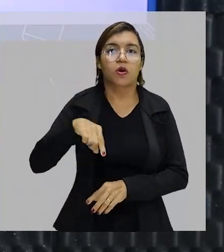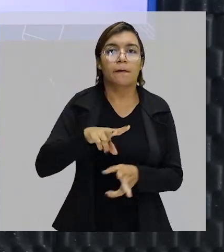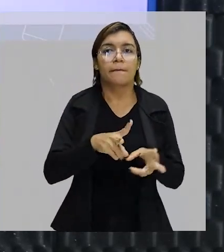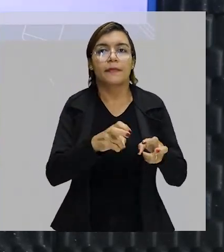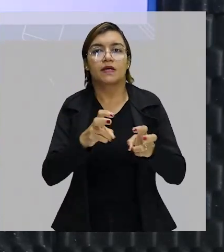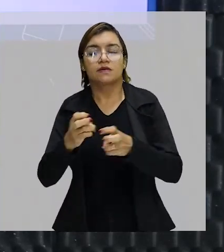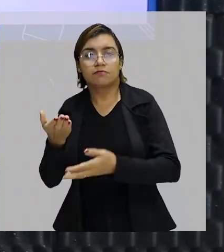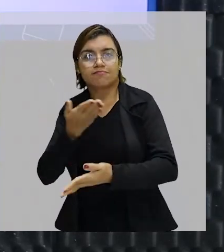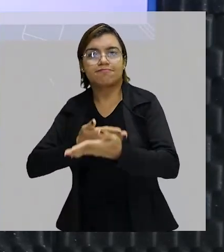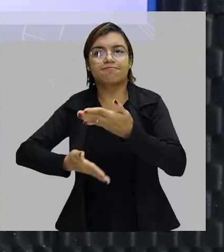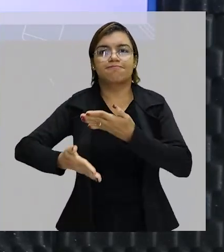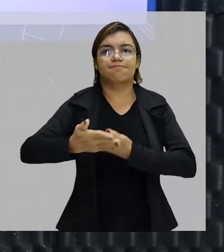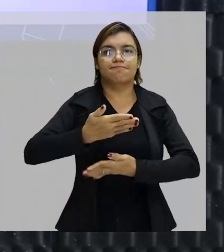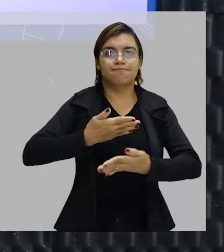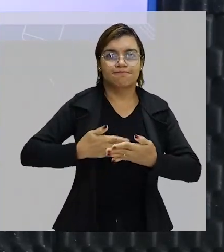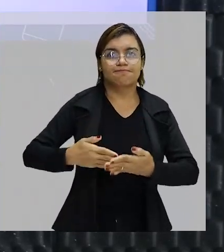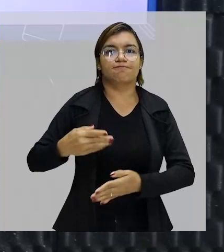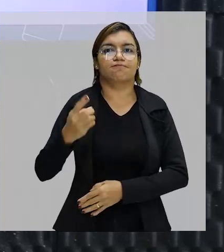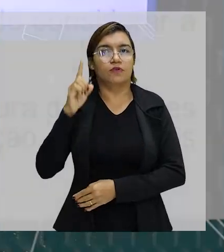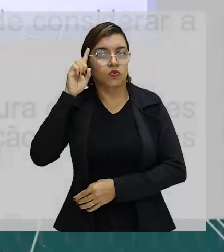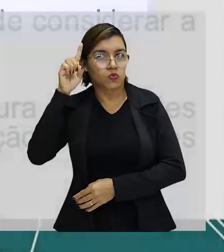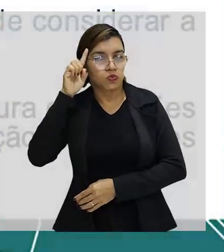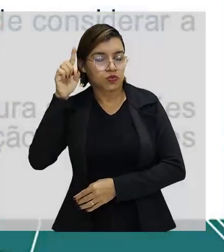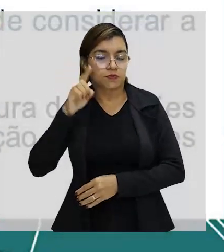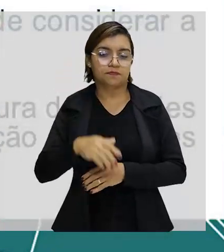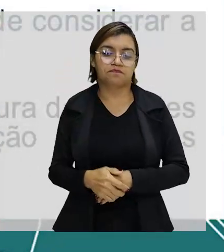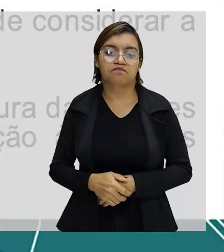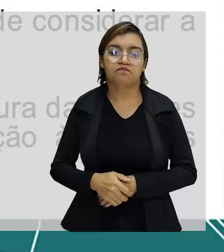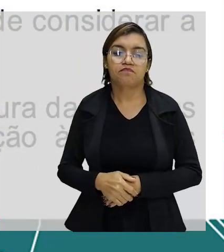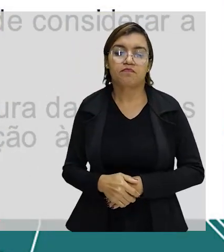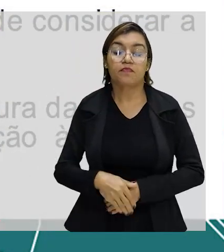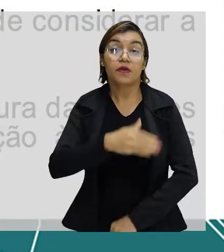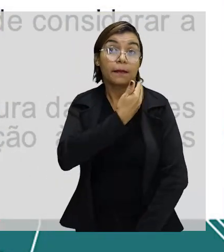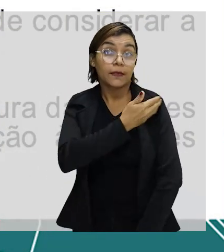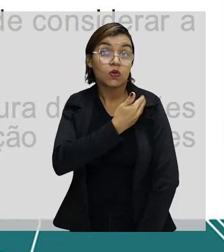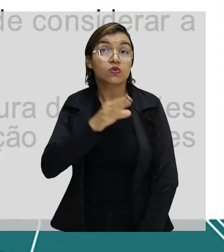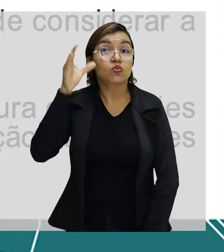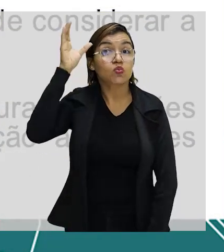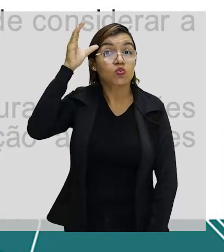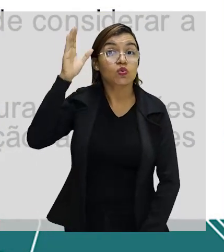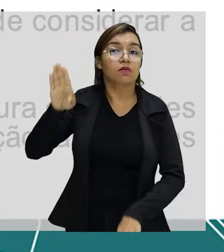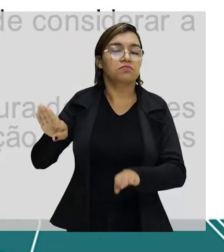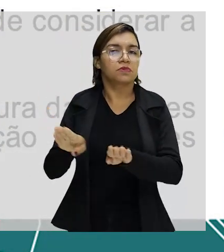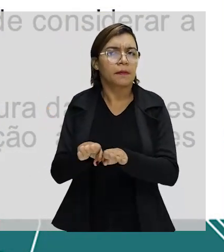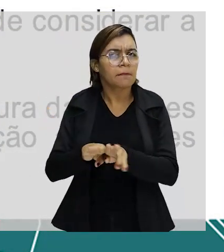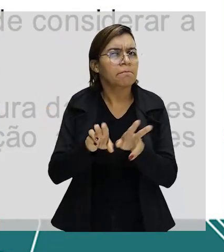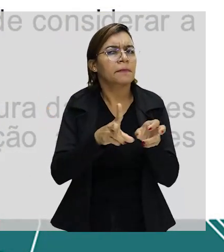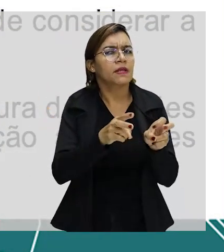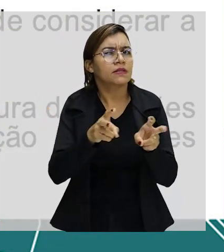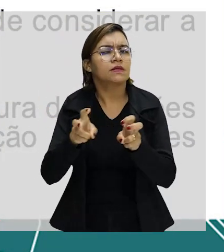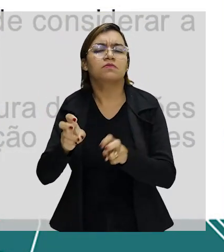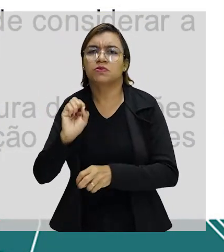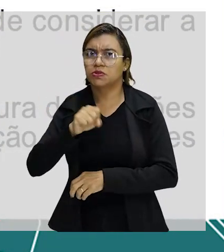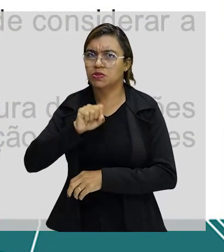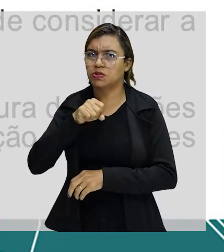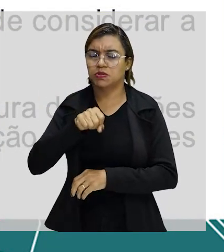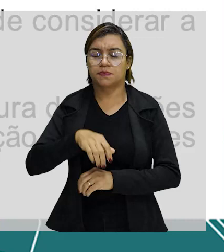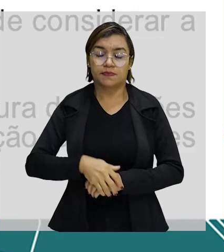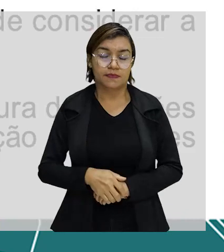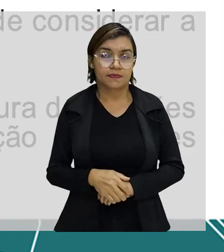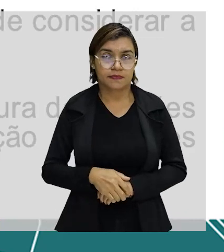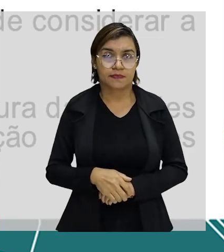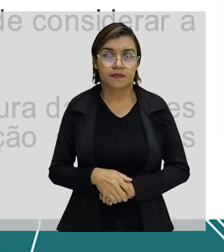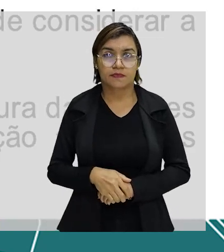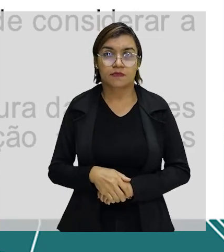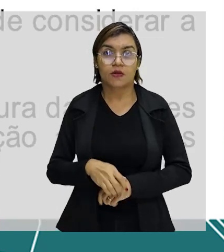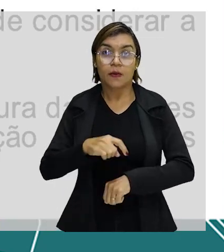nas relações cotidianas. Preconceito cultural. Esse também é muito perceptível? É sim. Quando a gente